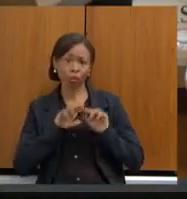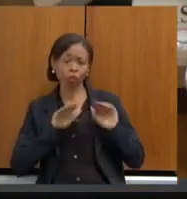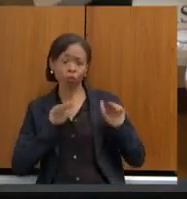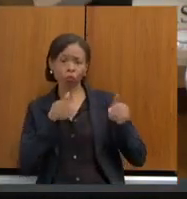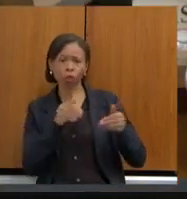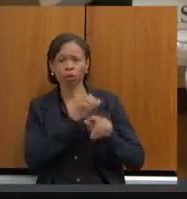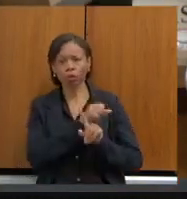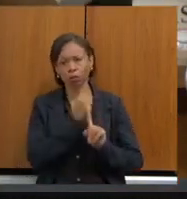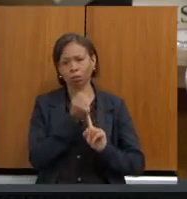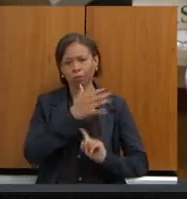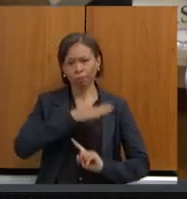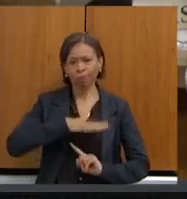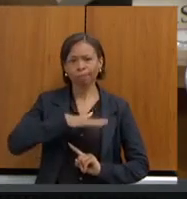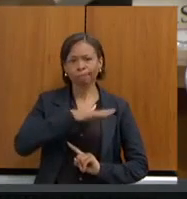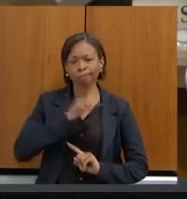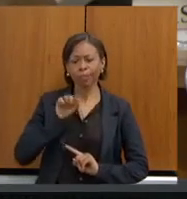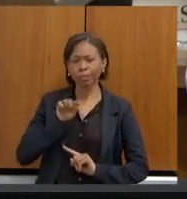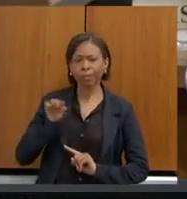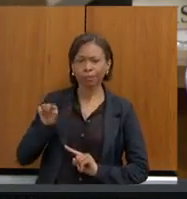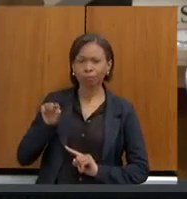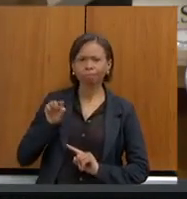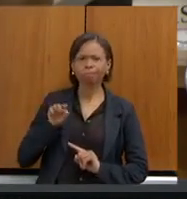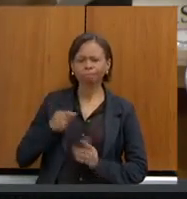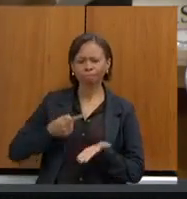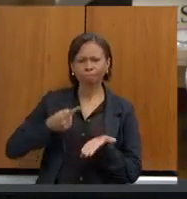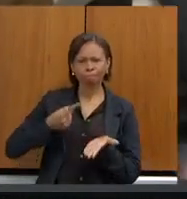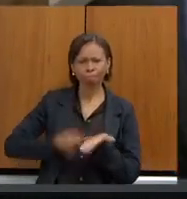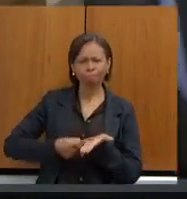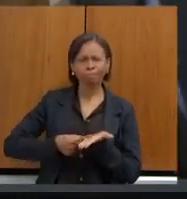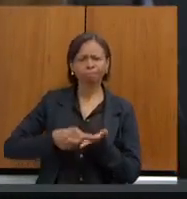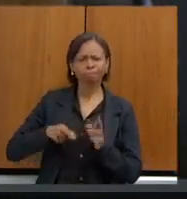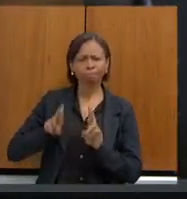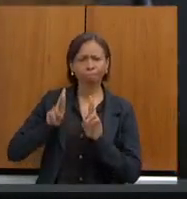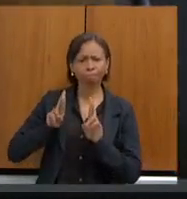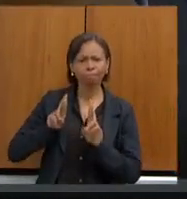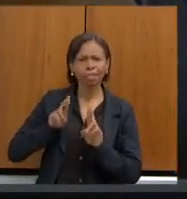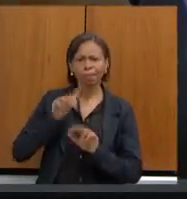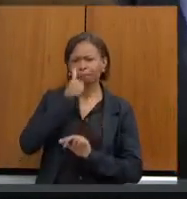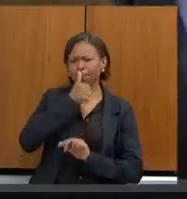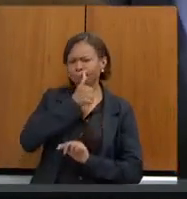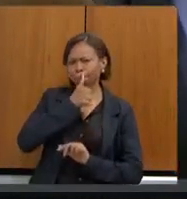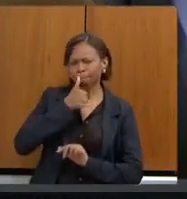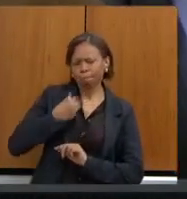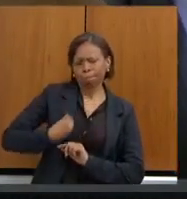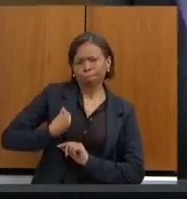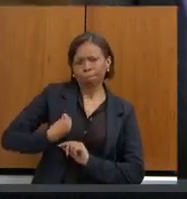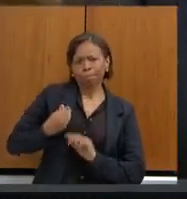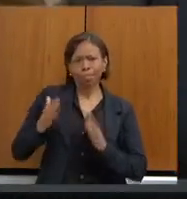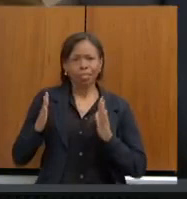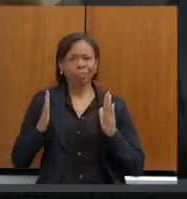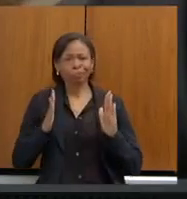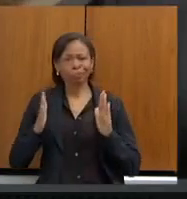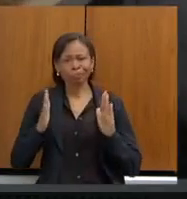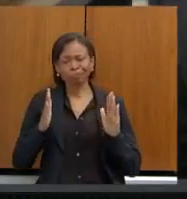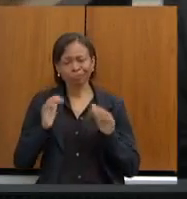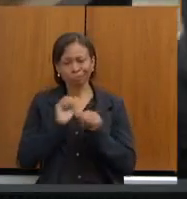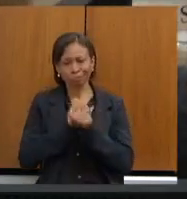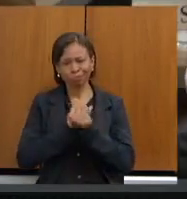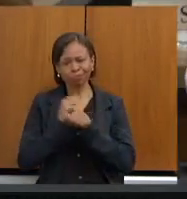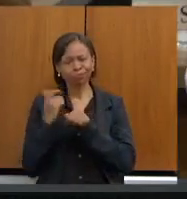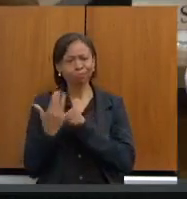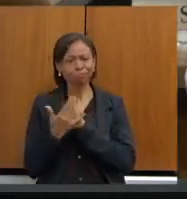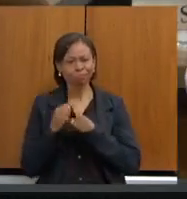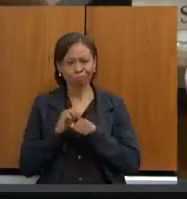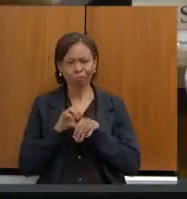não é cumprida que compromisso mesmo com sacrifício da própria vida nesse período então total da